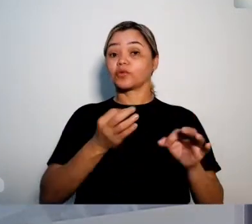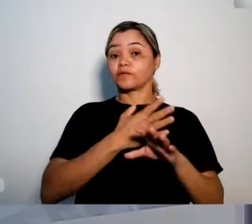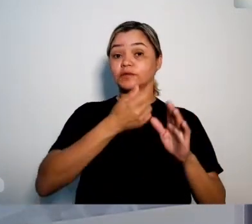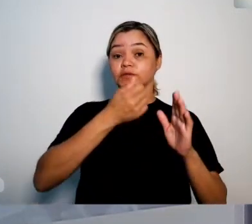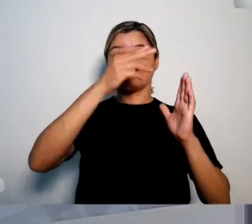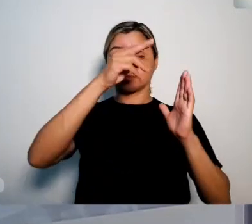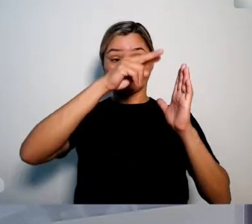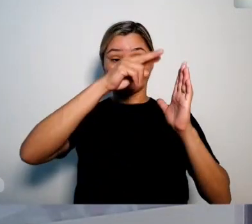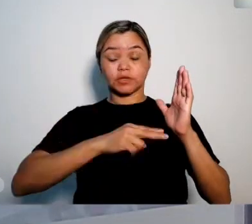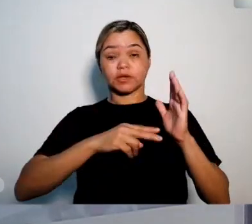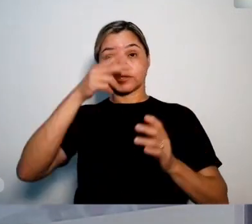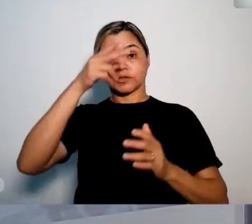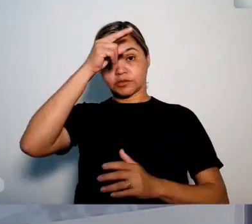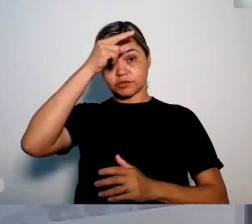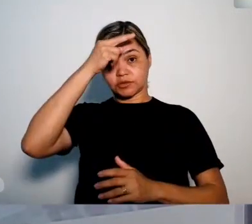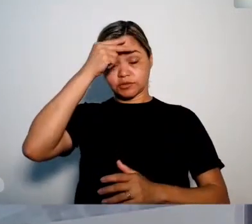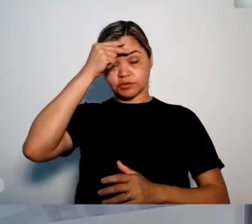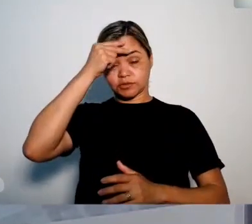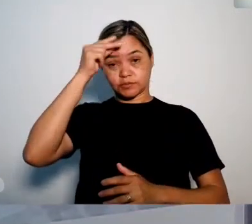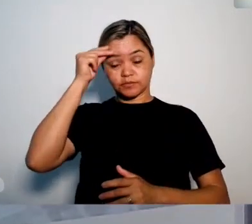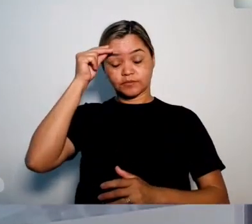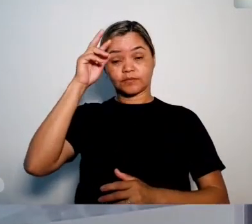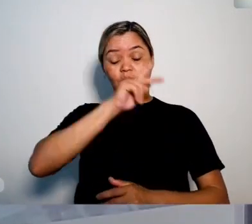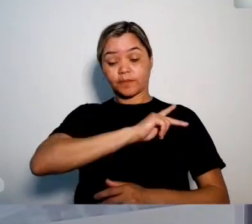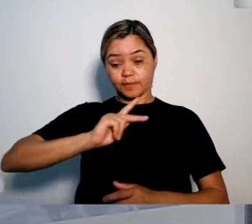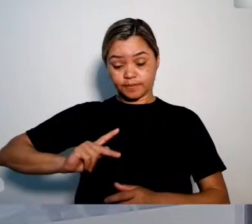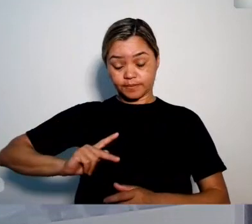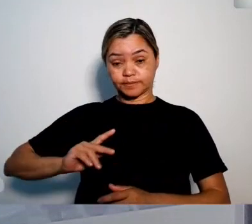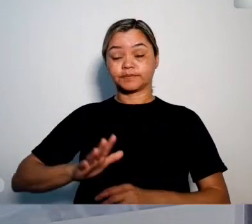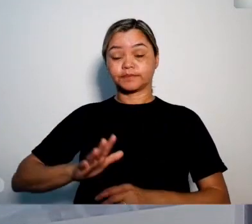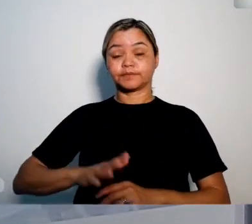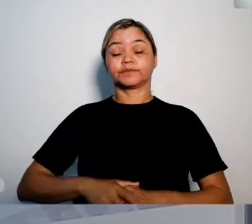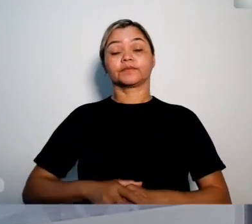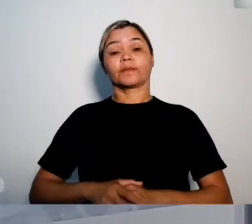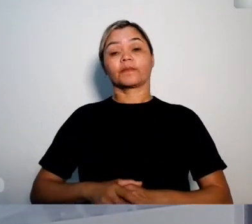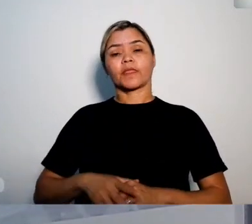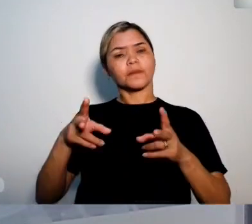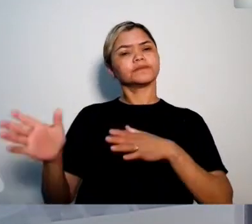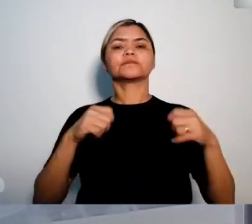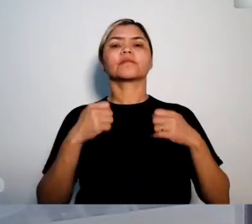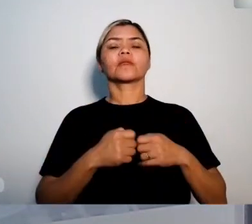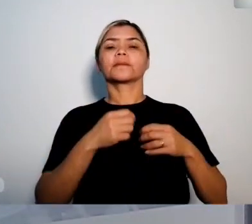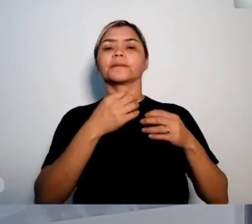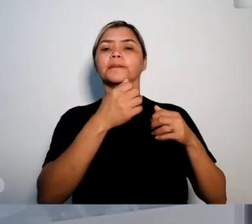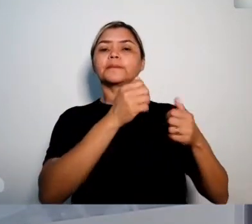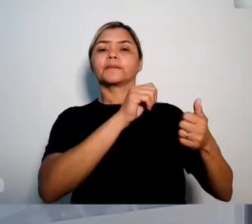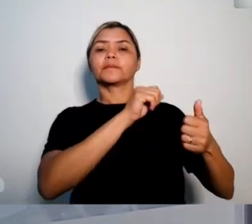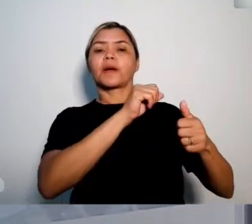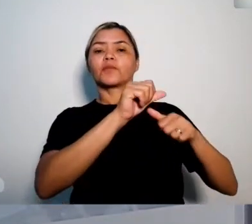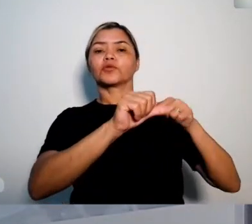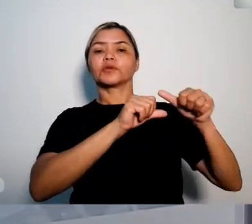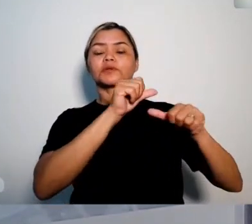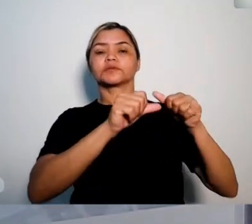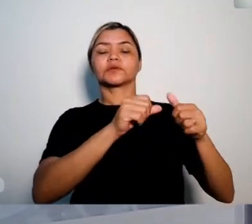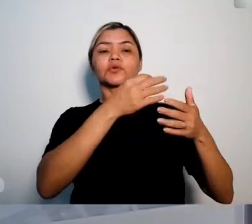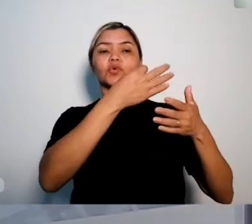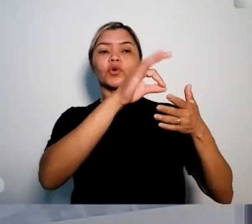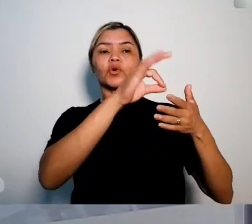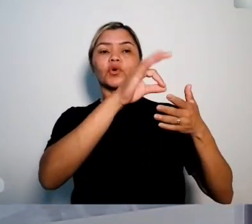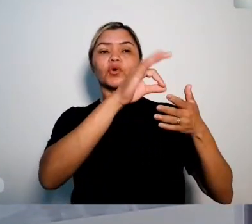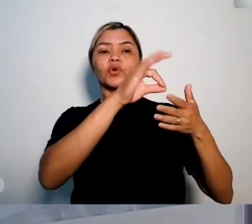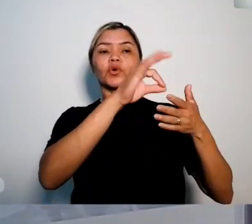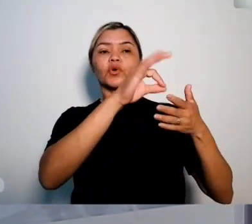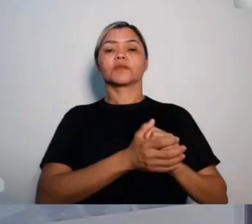presidente, eu identifiquei que precisava fazer uma correção. Na Secretaria de Governo, onde foi